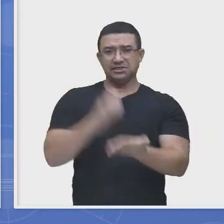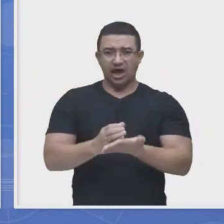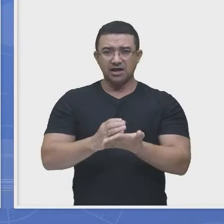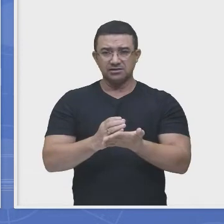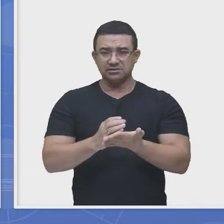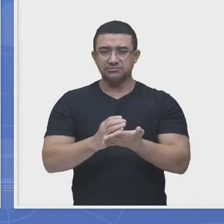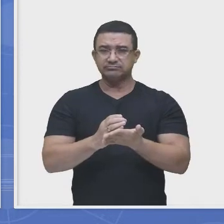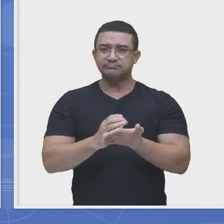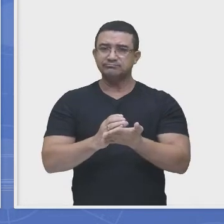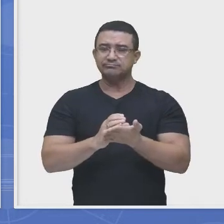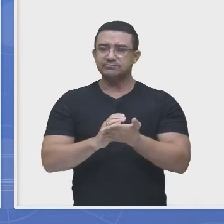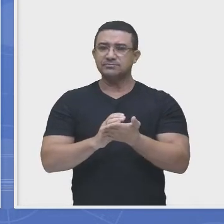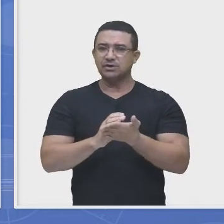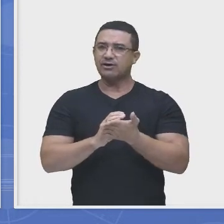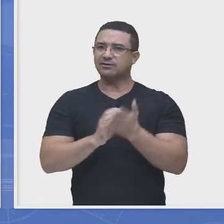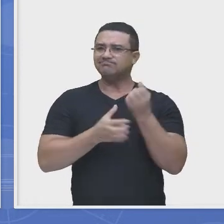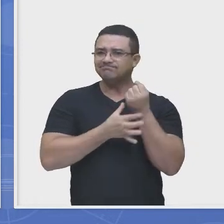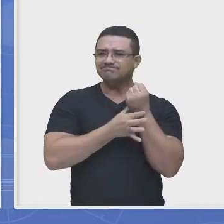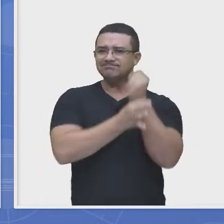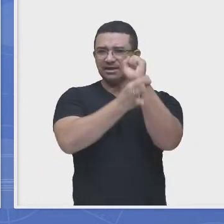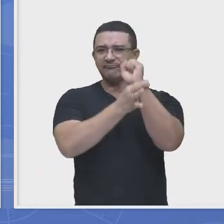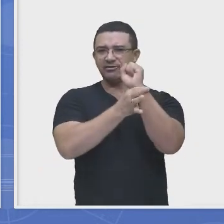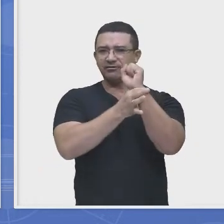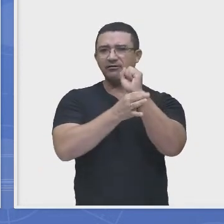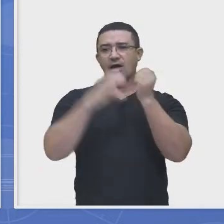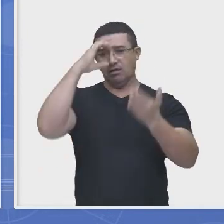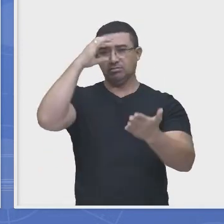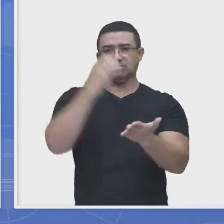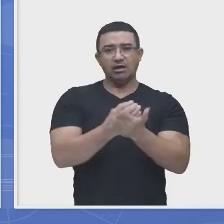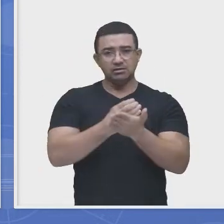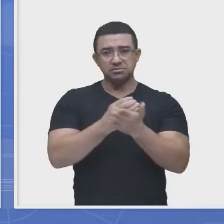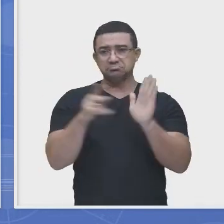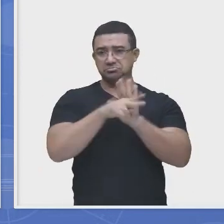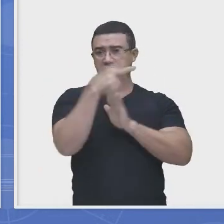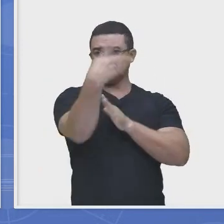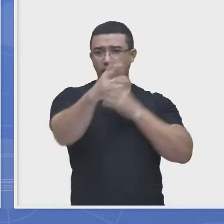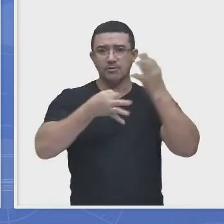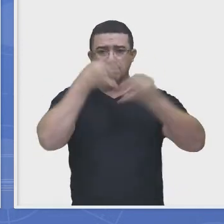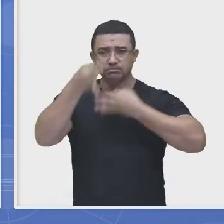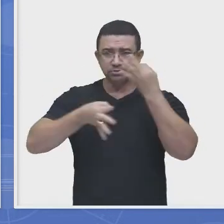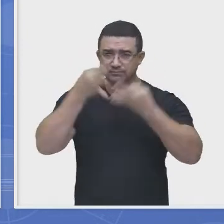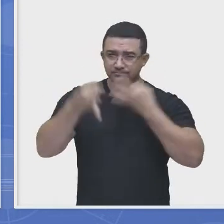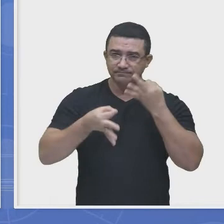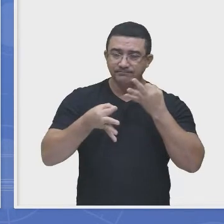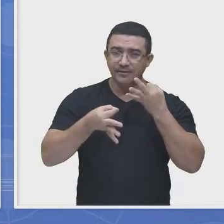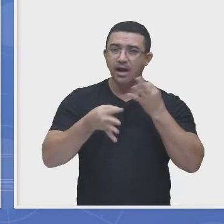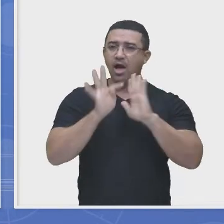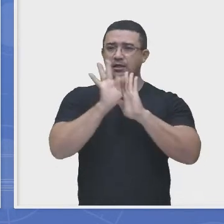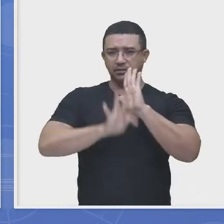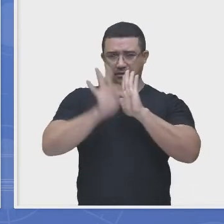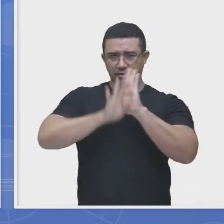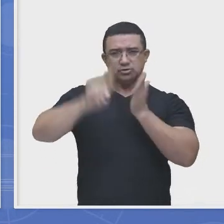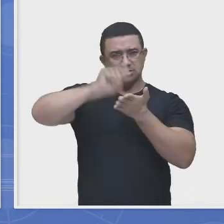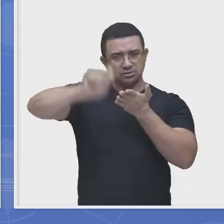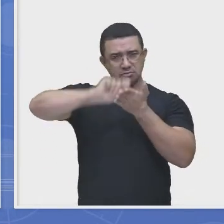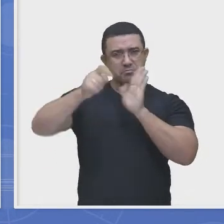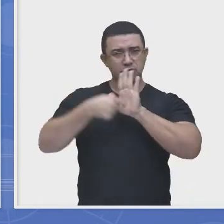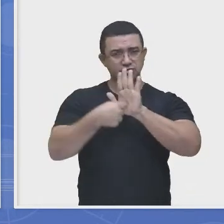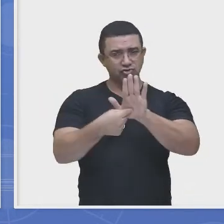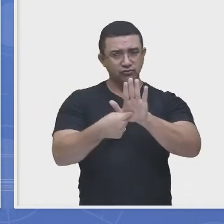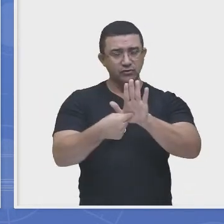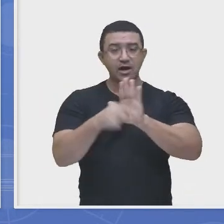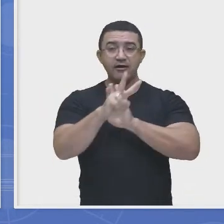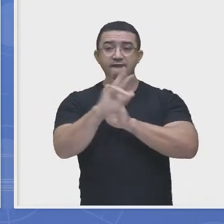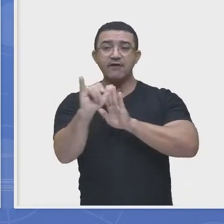vai defender esse ponto de vista, essa tese, por meio de argumentos. Enquanto o texto dissertativo expositivo, ele